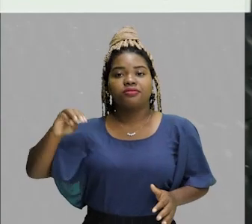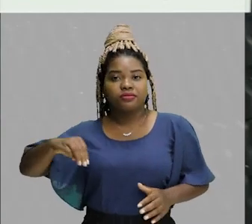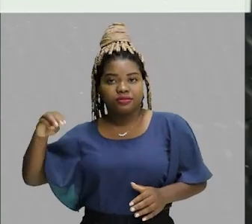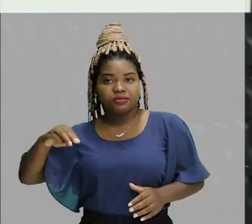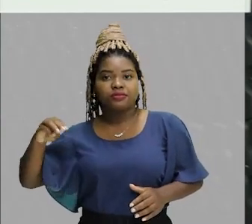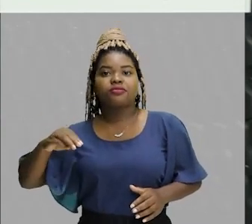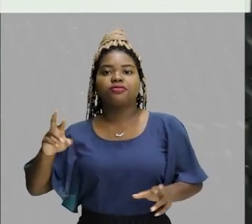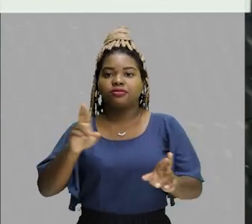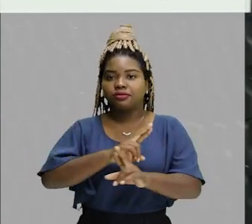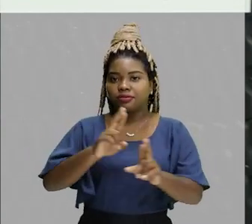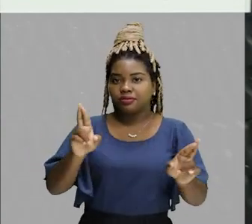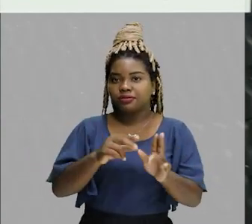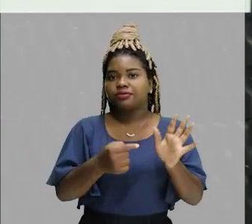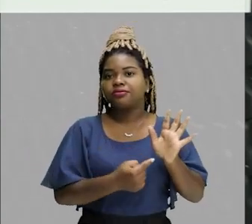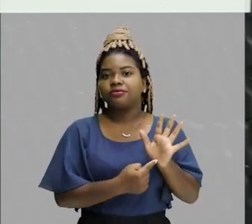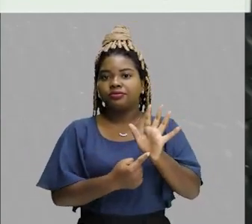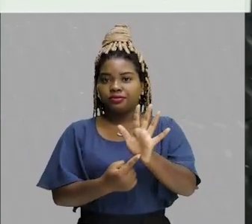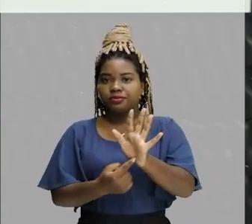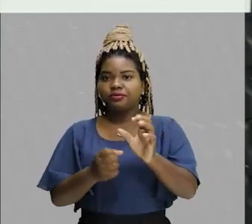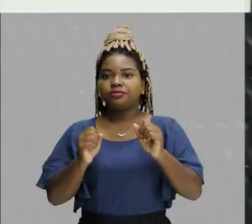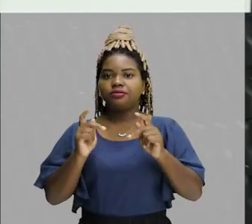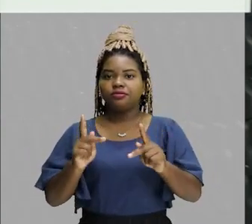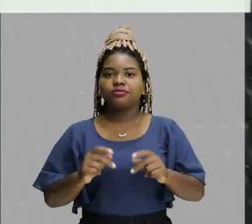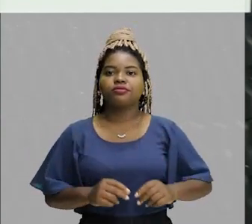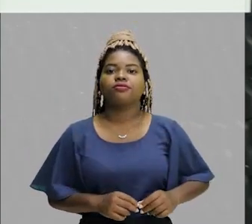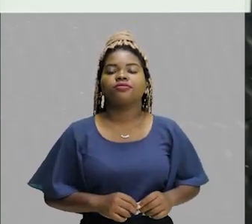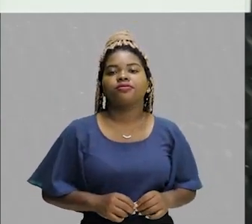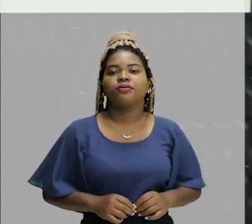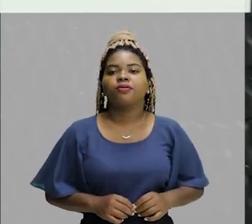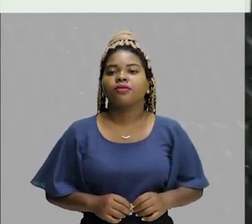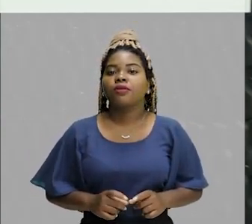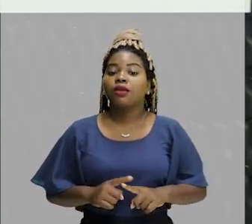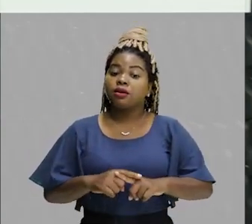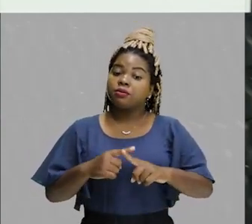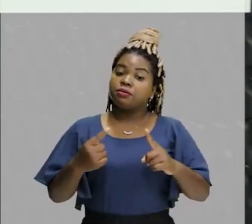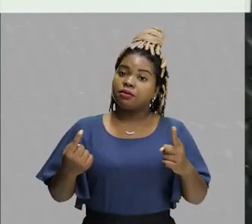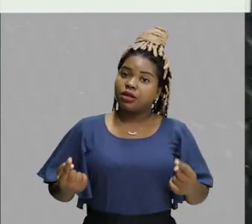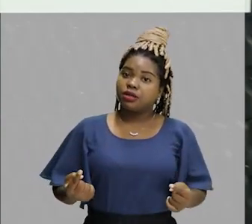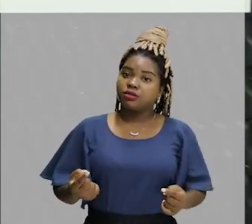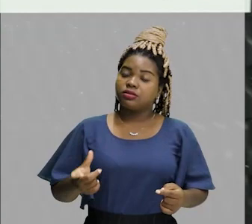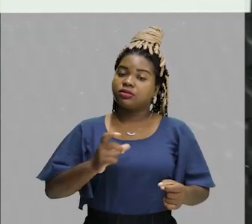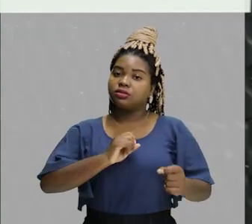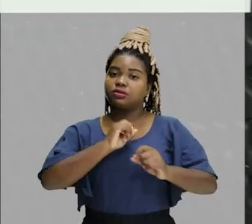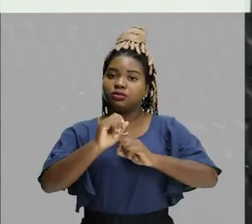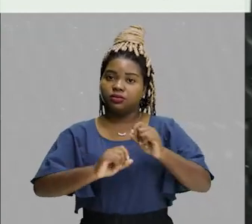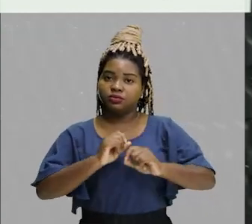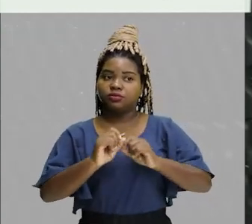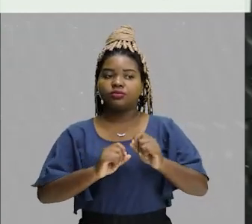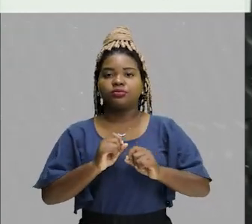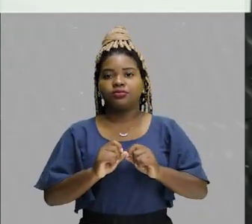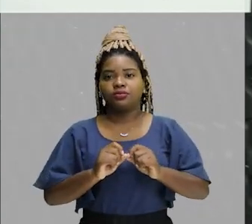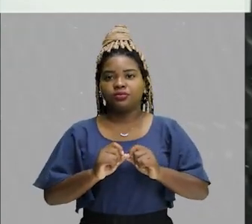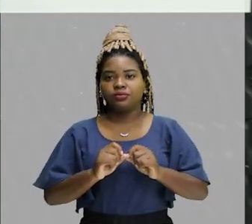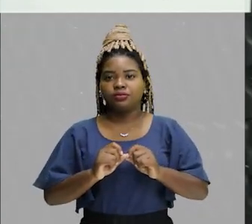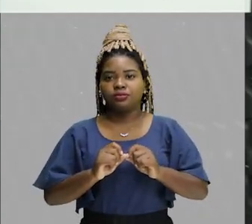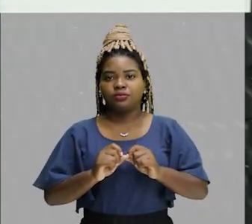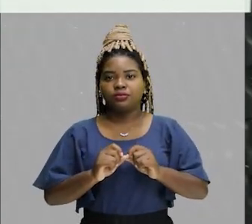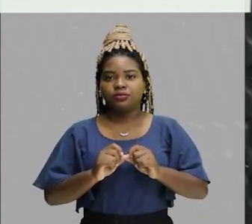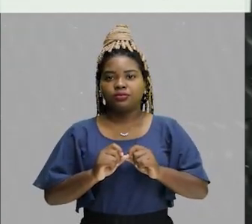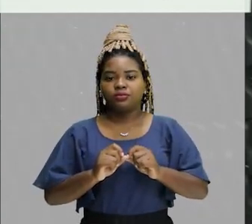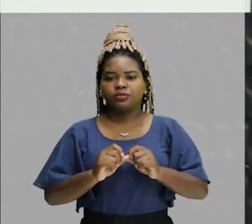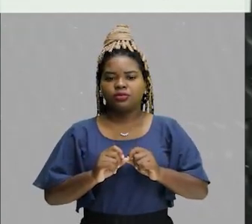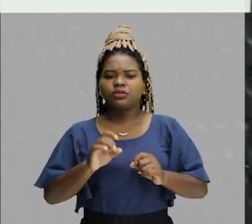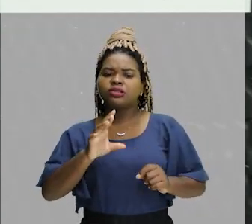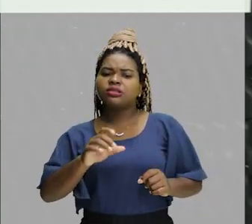através de premissas para a conclusão, correto? Só que nós temos um problema. Claro, se nós temos apenas